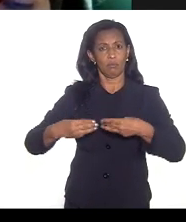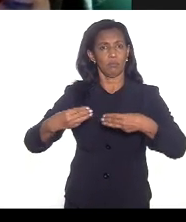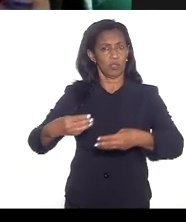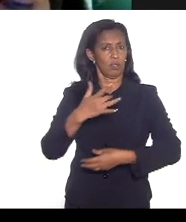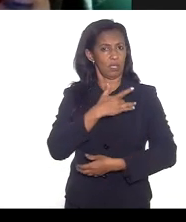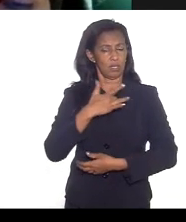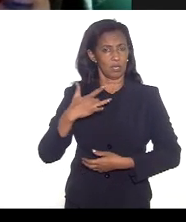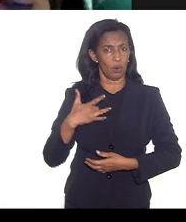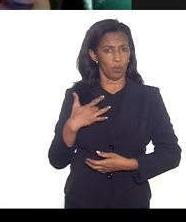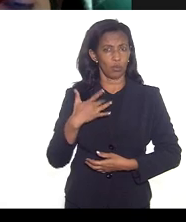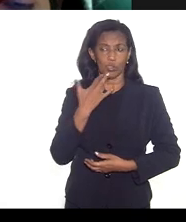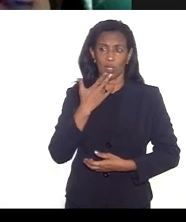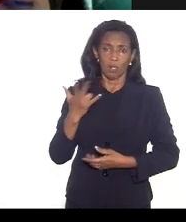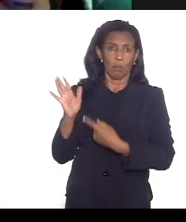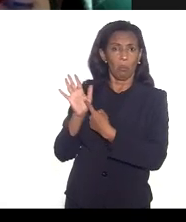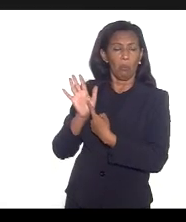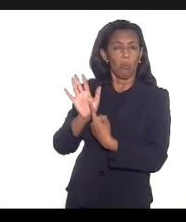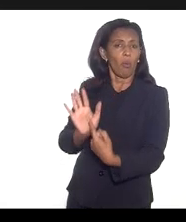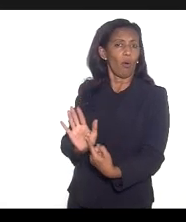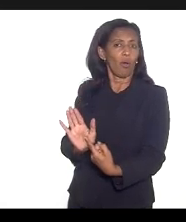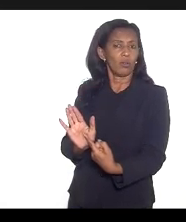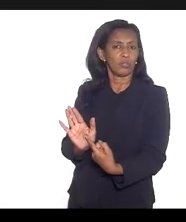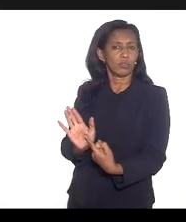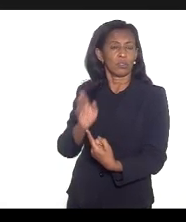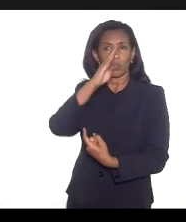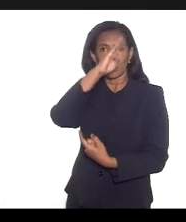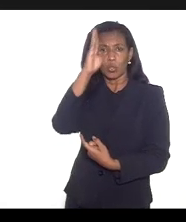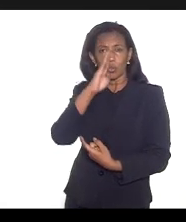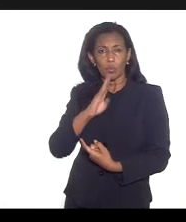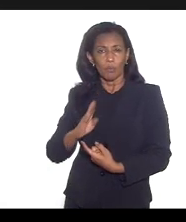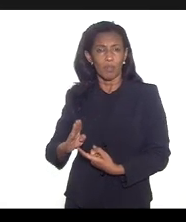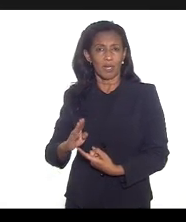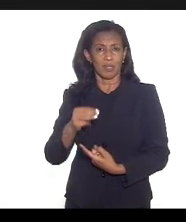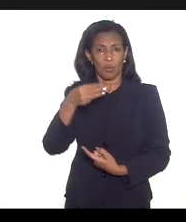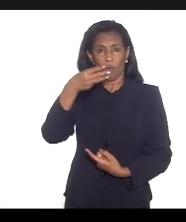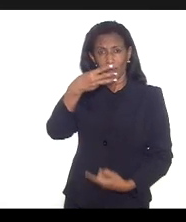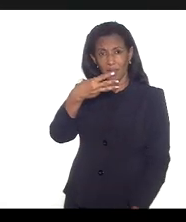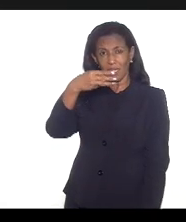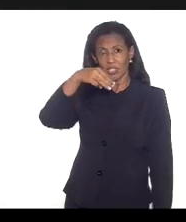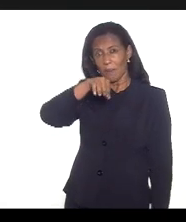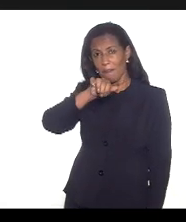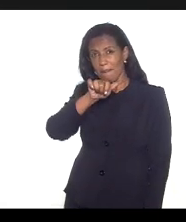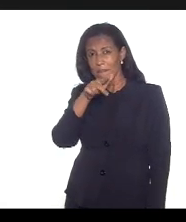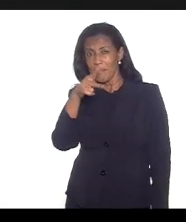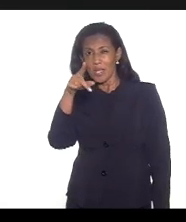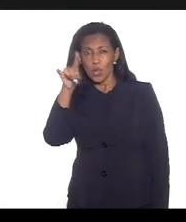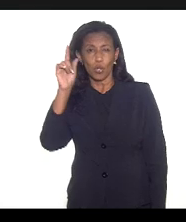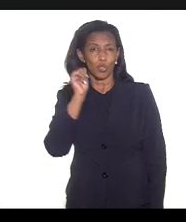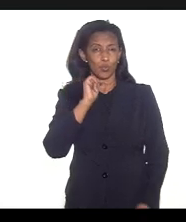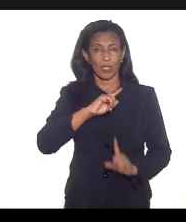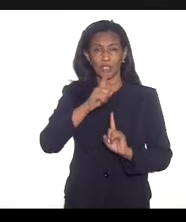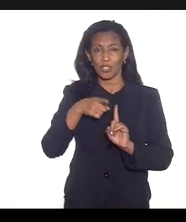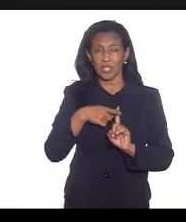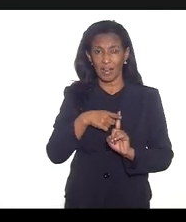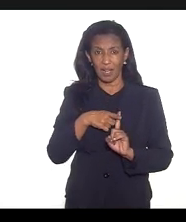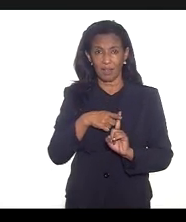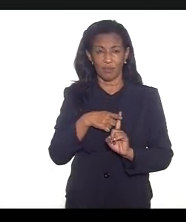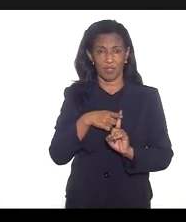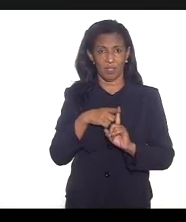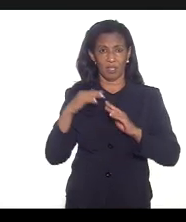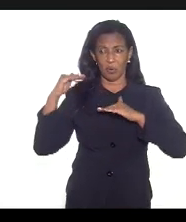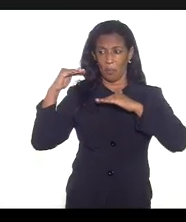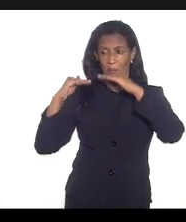é e demonstra que as tá no Brasil cerca de três milhões de mulheres grávidas e que o